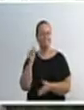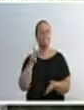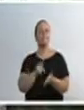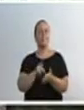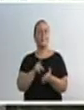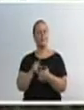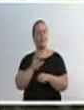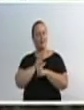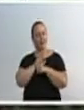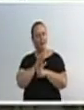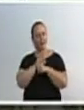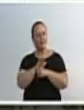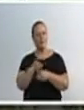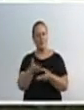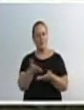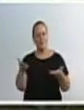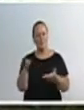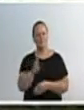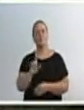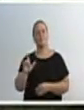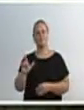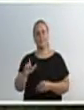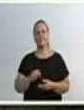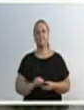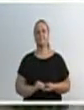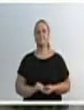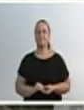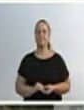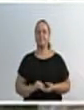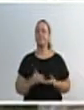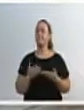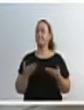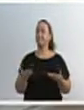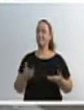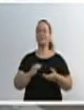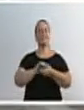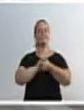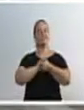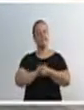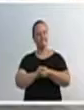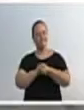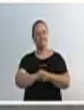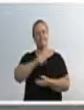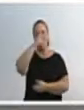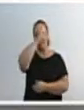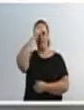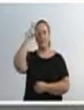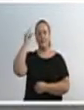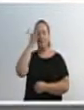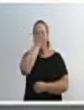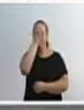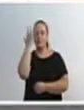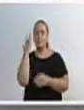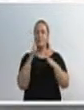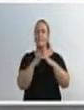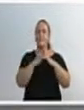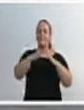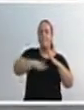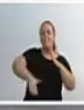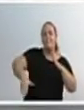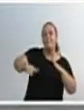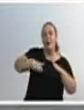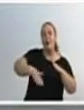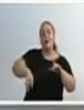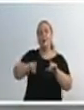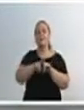contribuir com a cidade. Então, parabéns ao Executivo, aos moradores que se empenharam também, juntamente com o